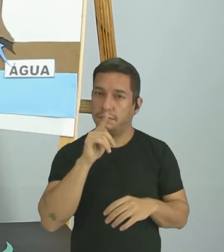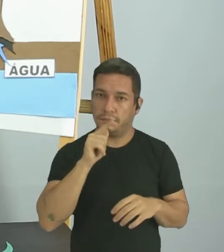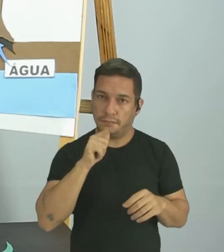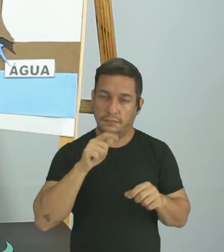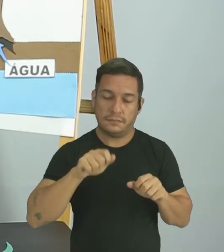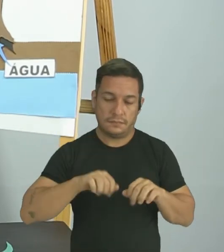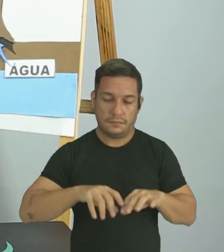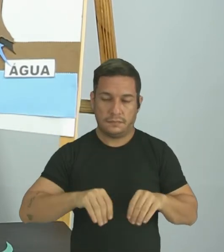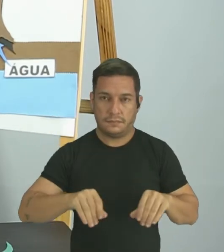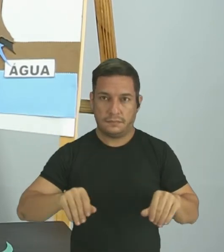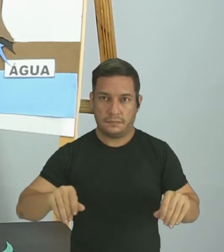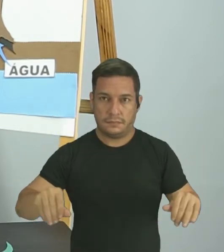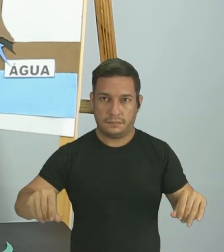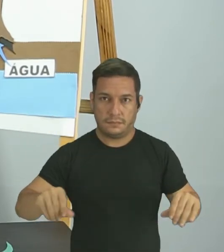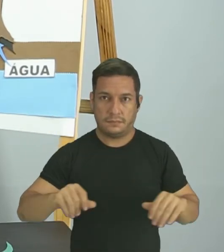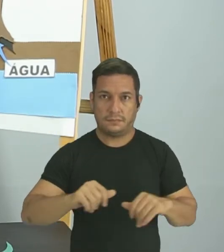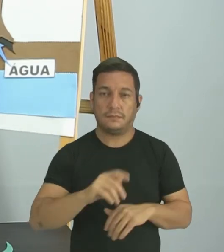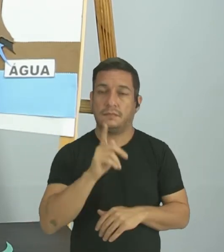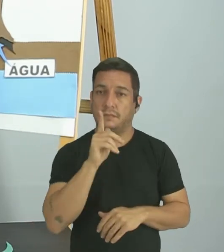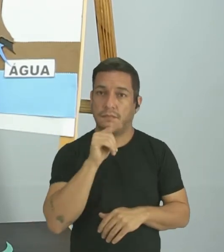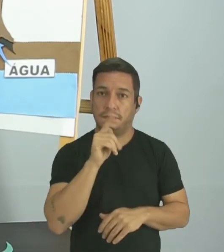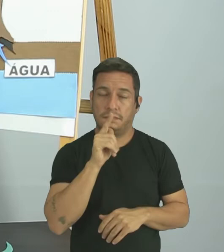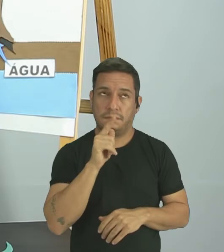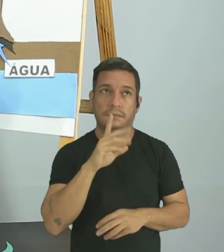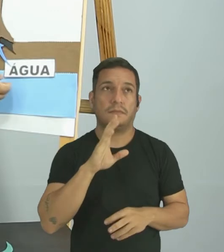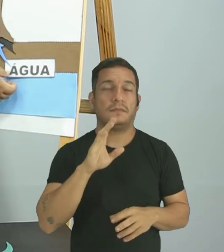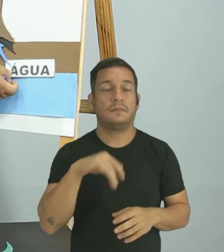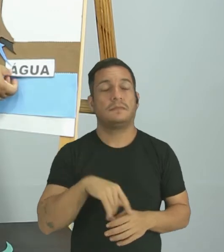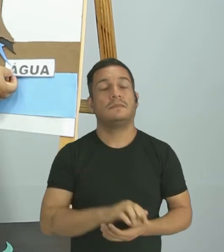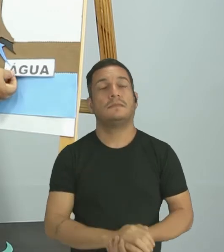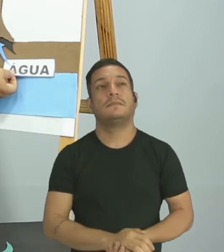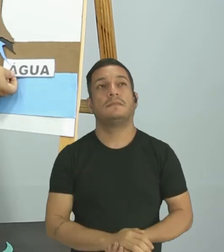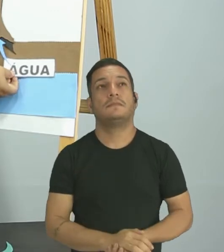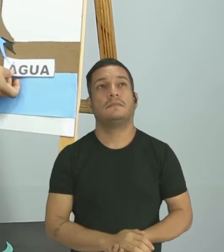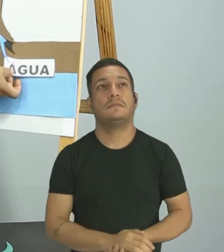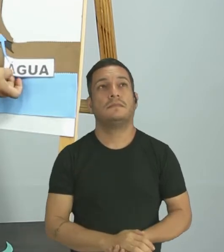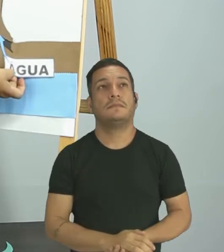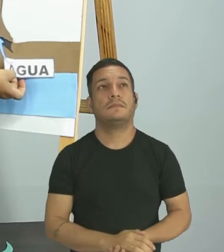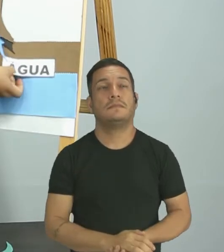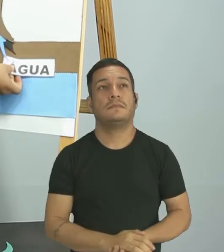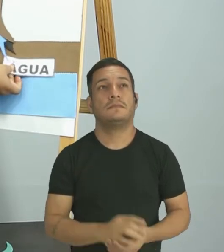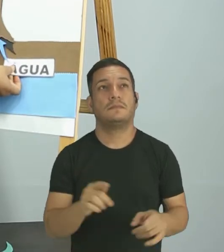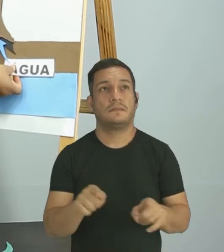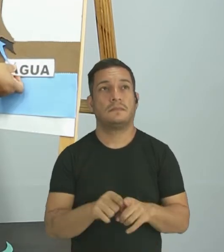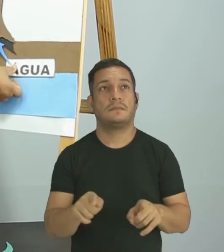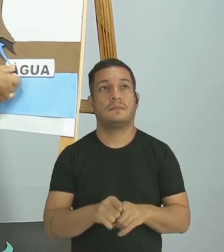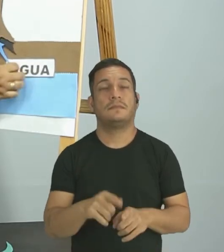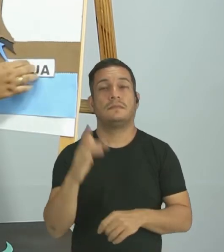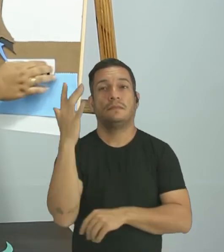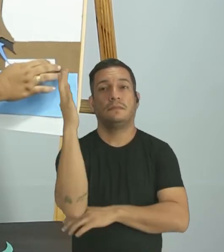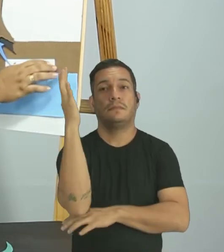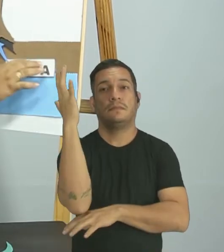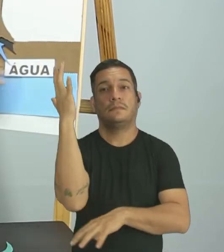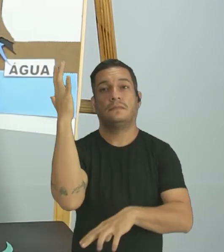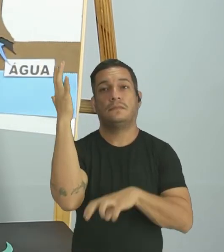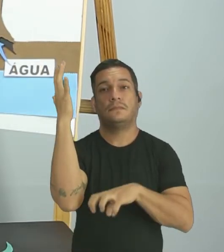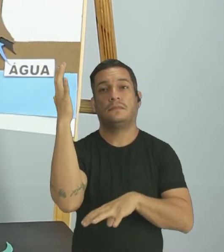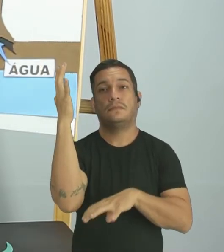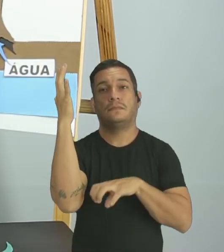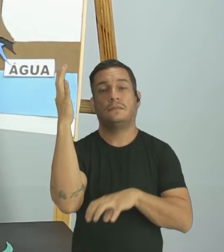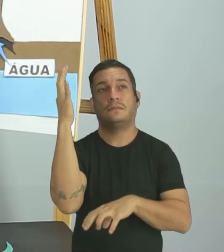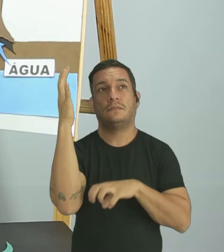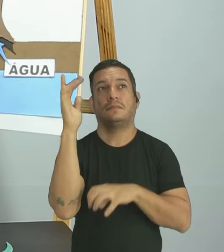todo o solo, deixou o solo bem molhado. E aí, a planta começa a tomar água, não é?